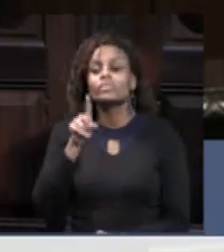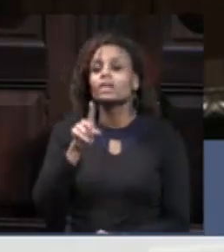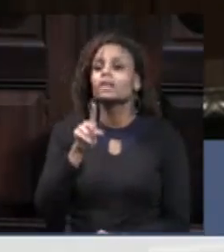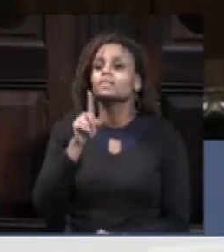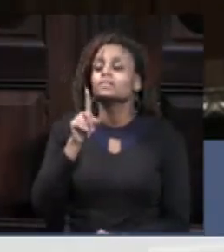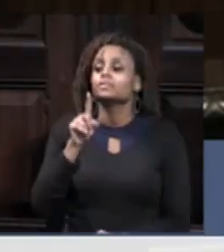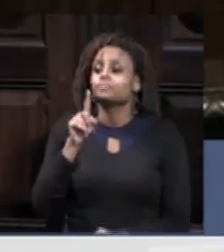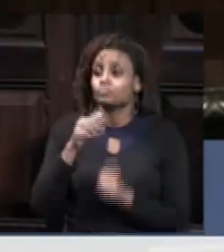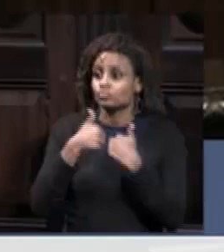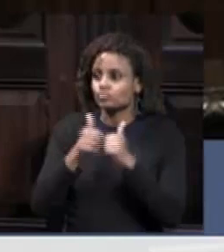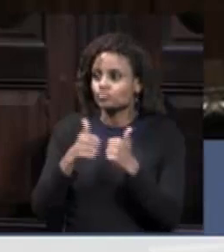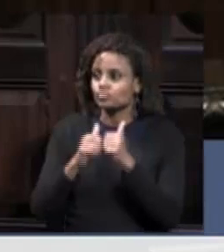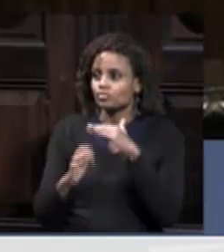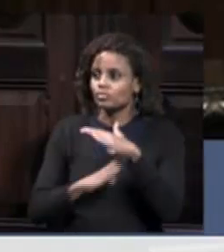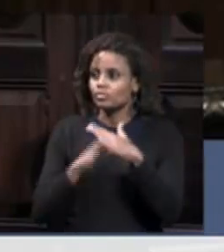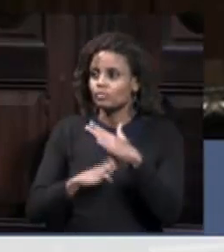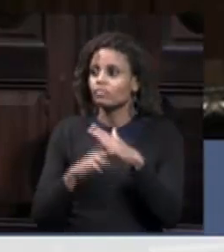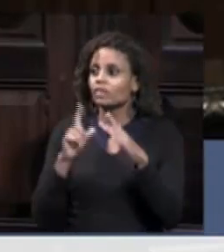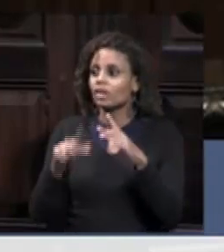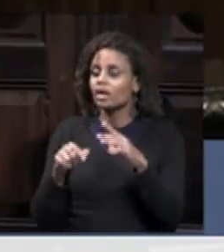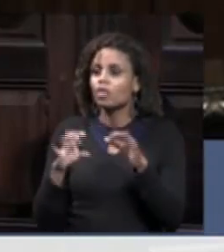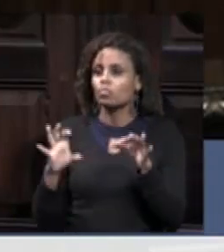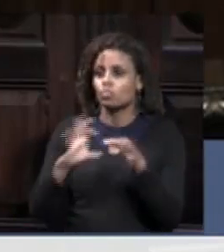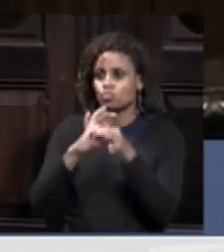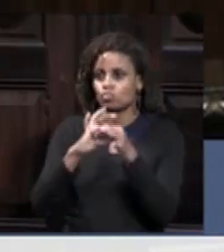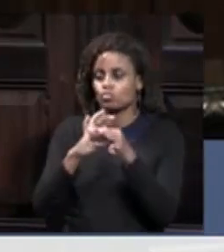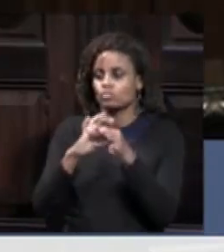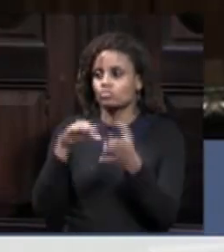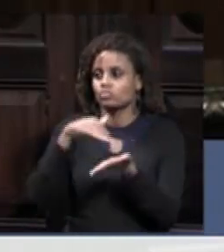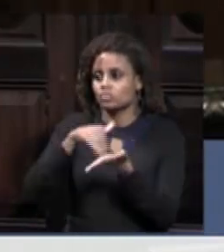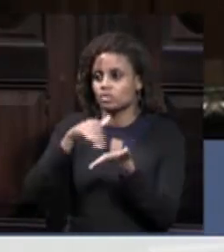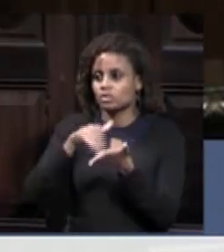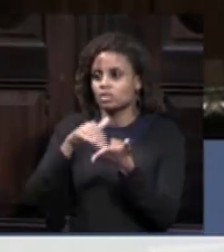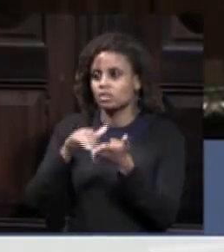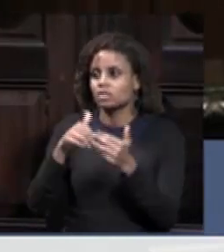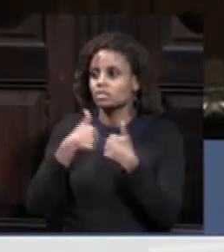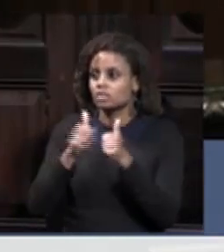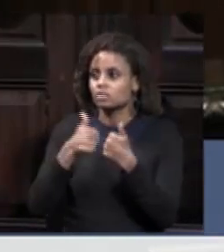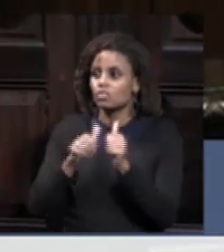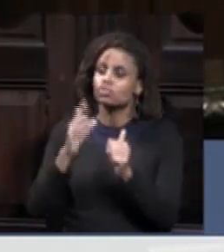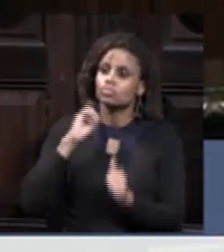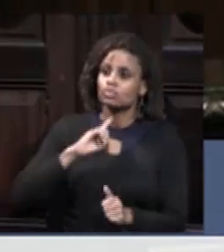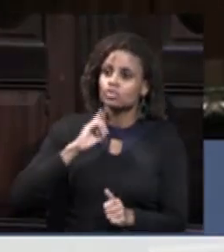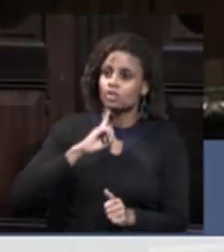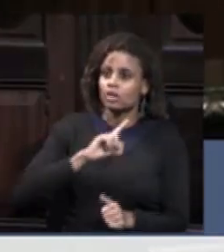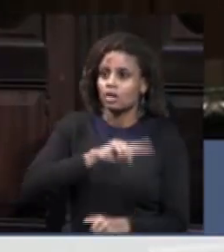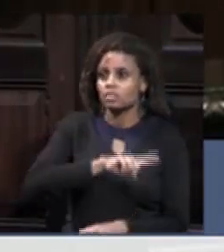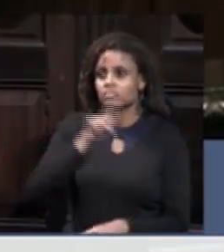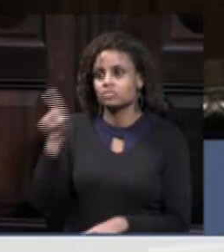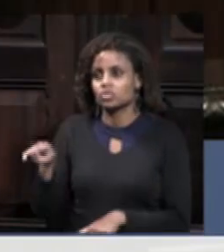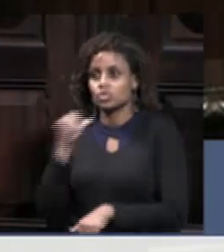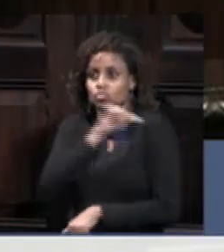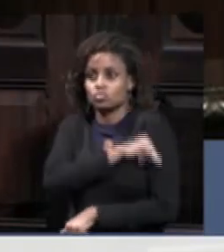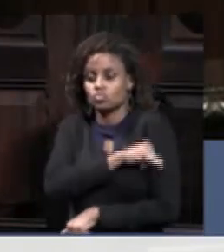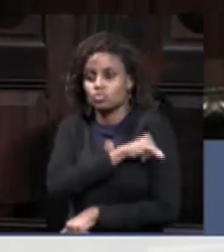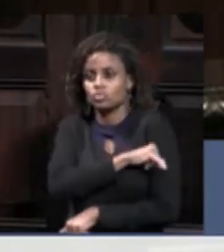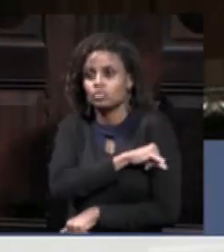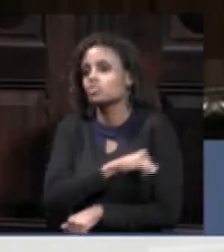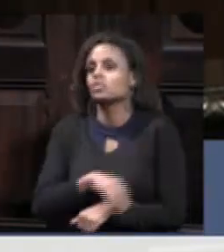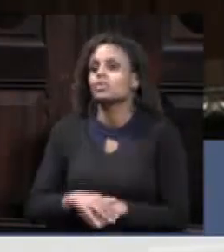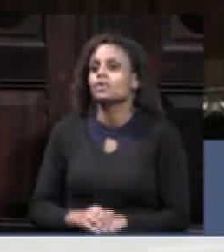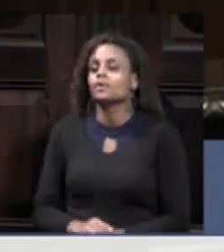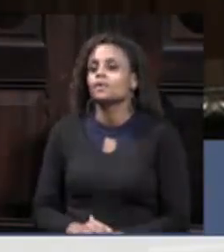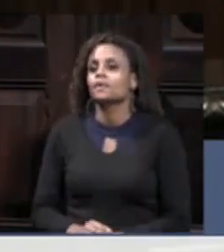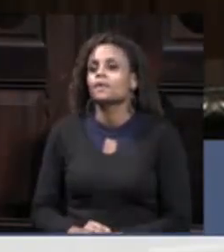concessão da Secretaria de Transportes de Minas Gerais, opera no estado do Rio de Janeiro e interfere,